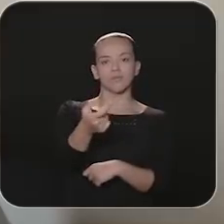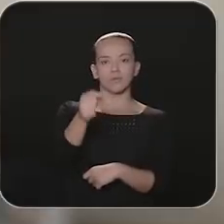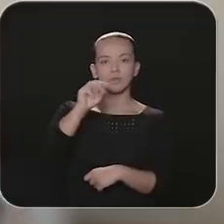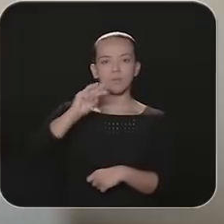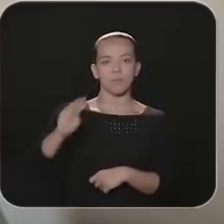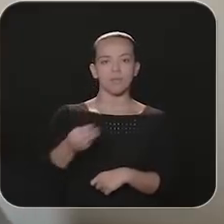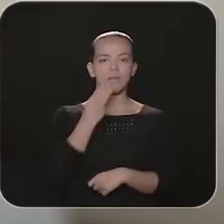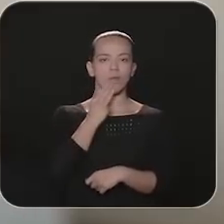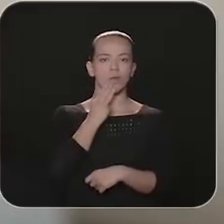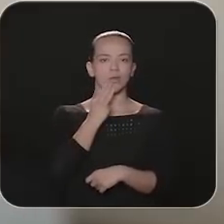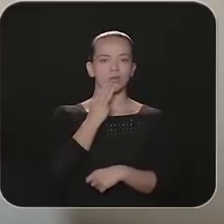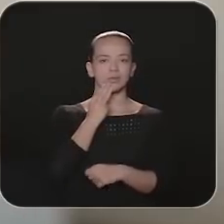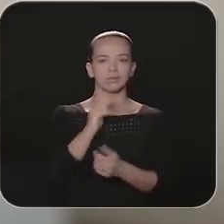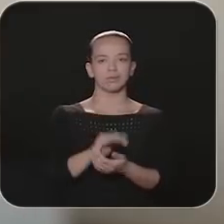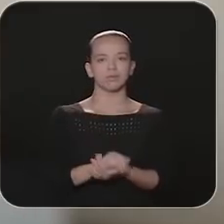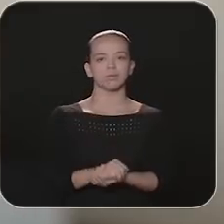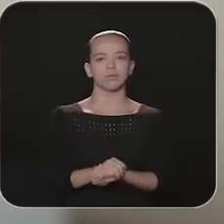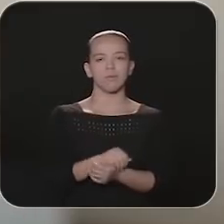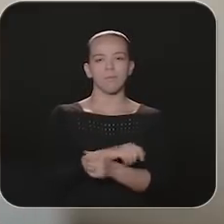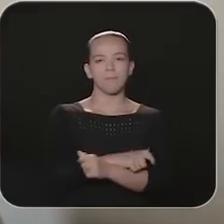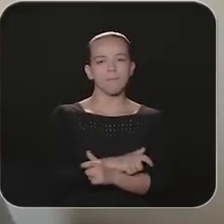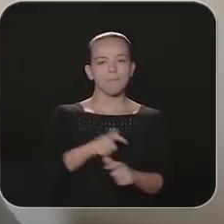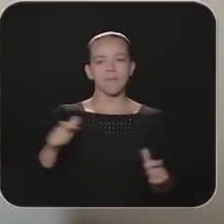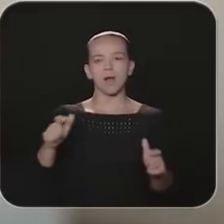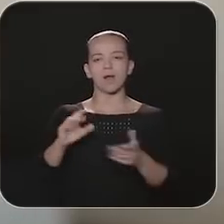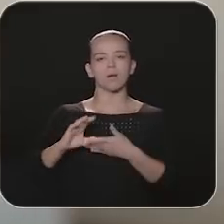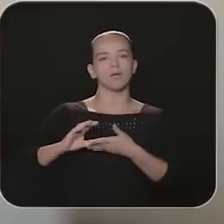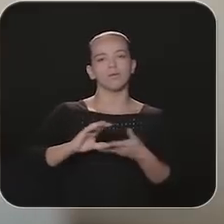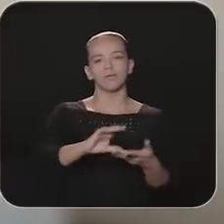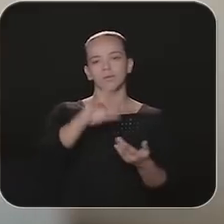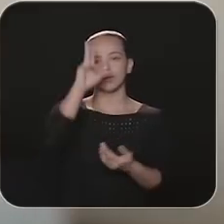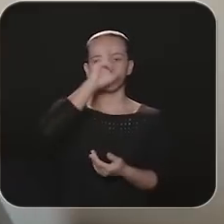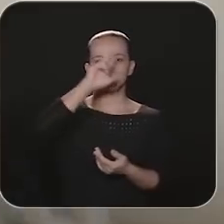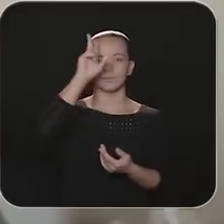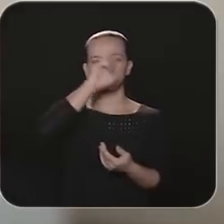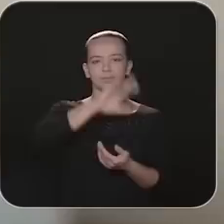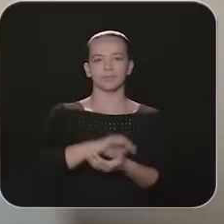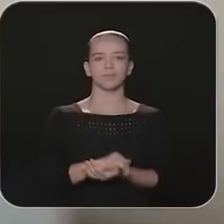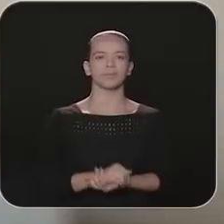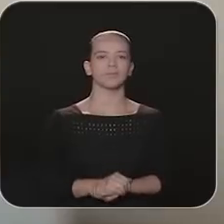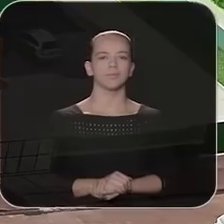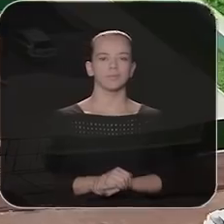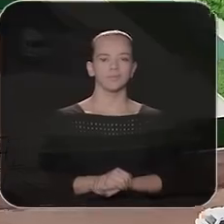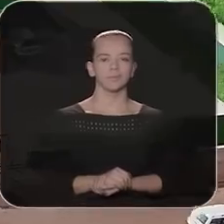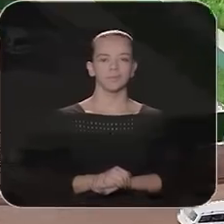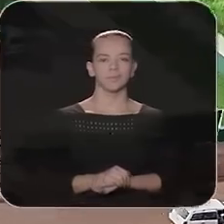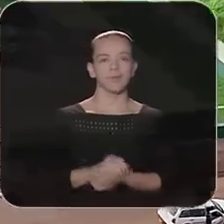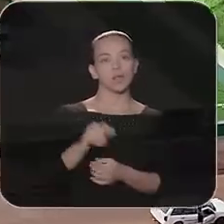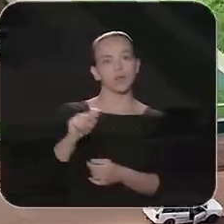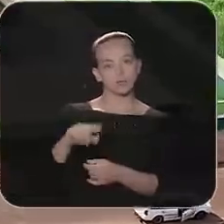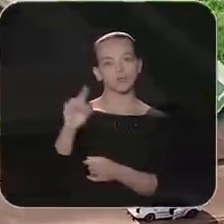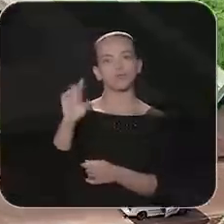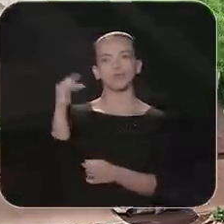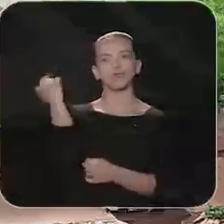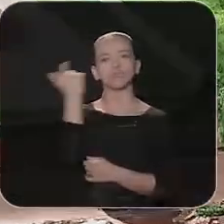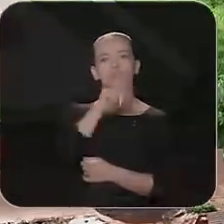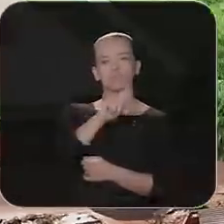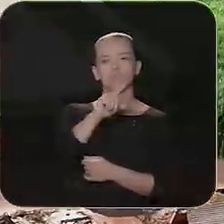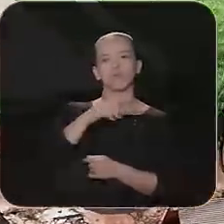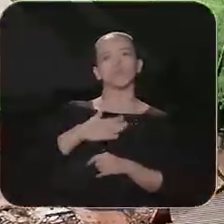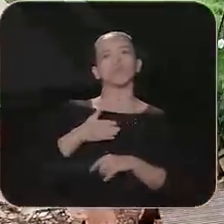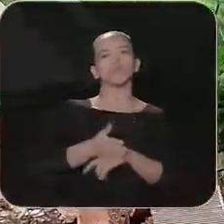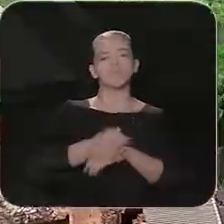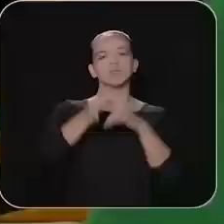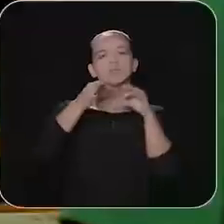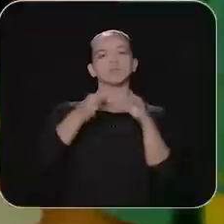Nós tivemos enormes desafios a partir de 2015 para reestruturar o setor educacional no Mato Grosso do